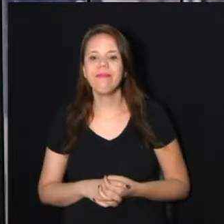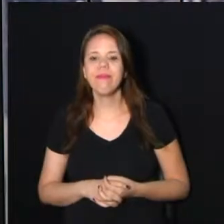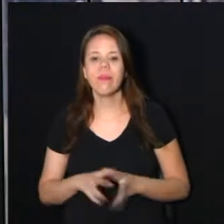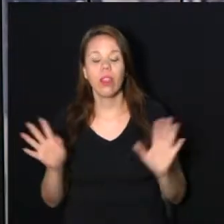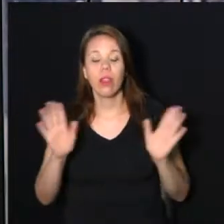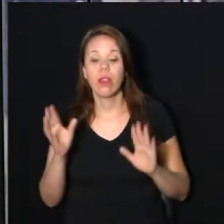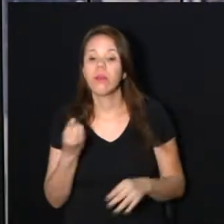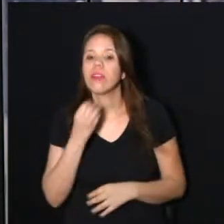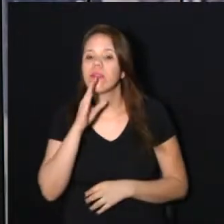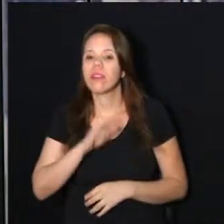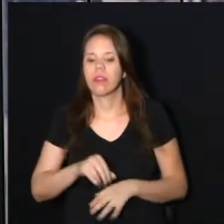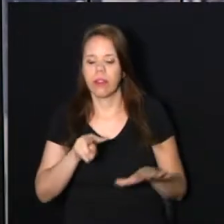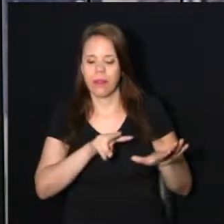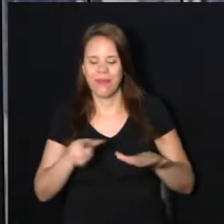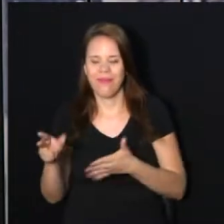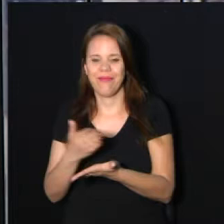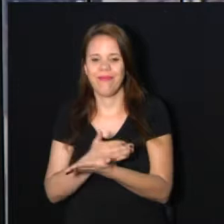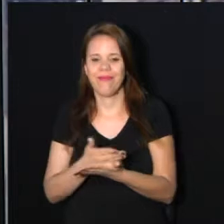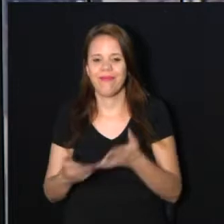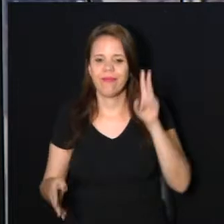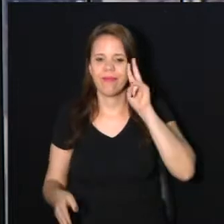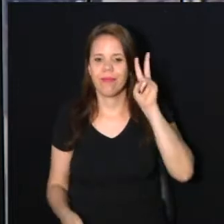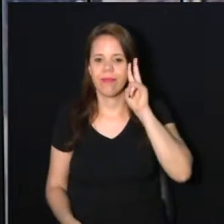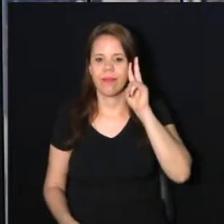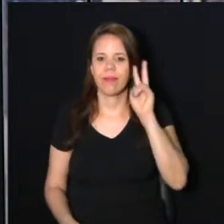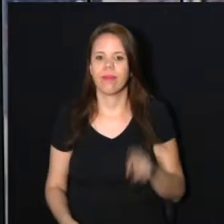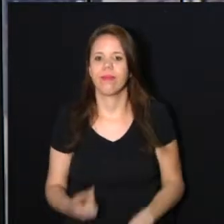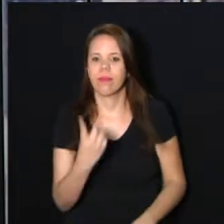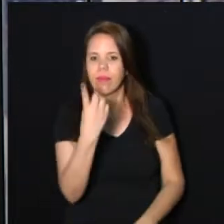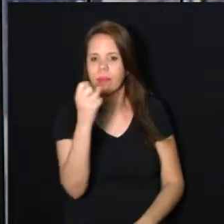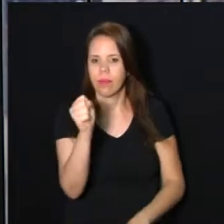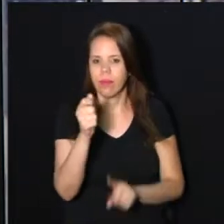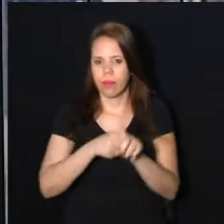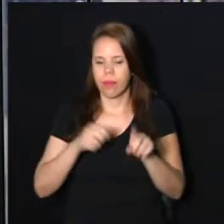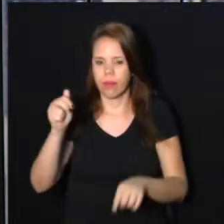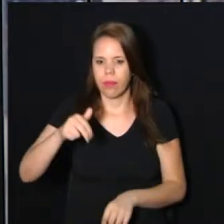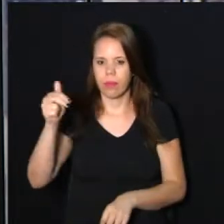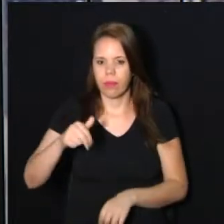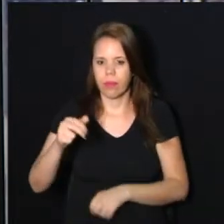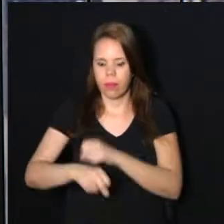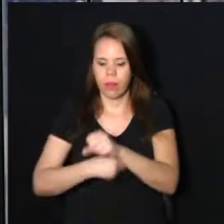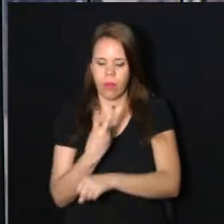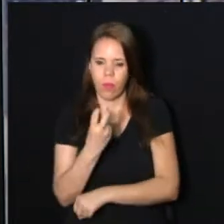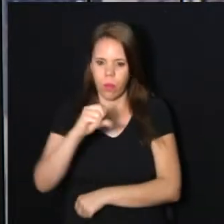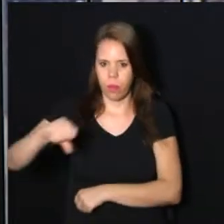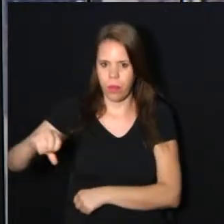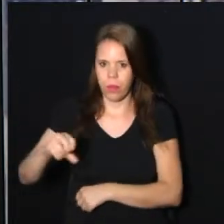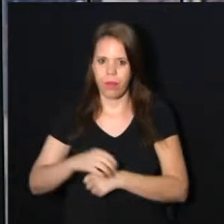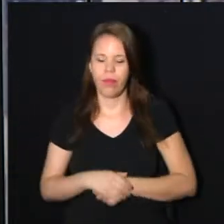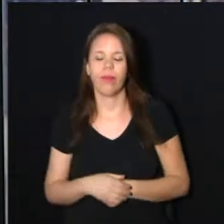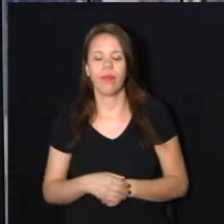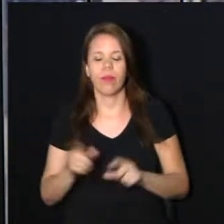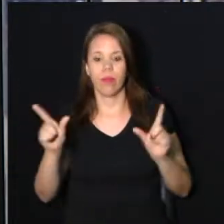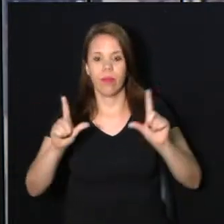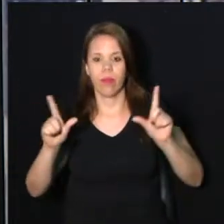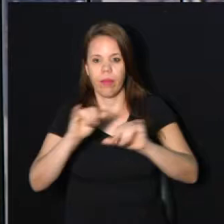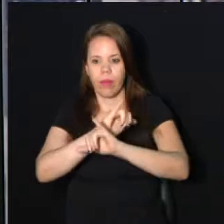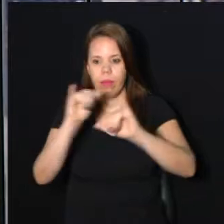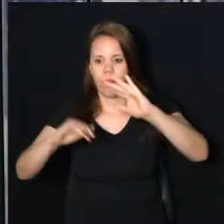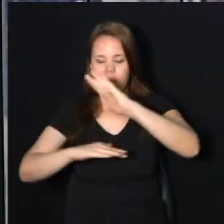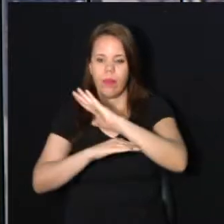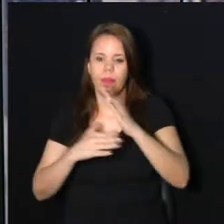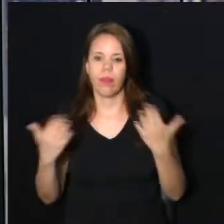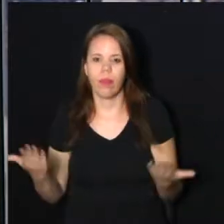Olá, boa tarde. Semana começando, segunda-feira, dia 18 de novembro de 2019. Está no ar o Jornal